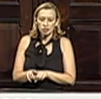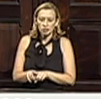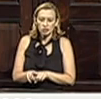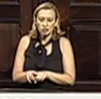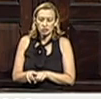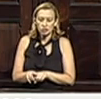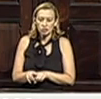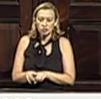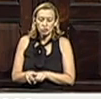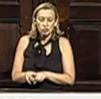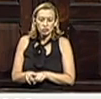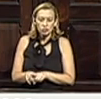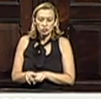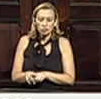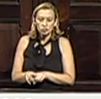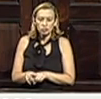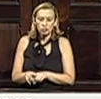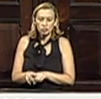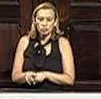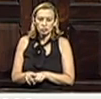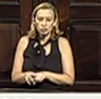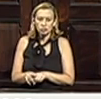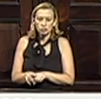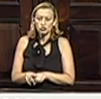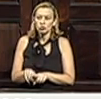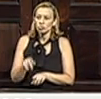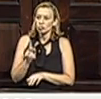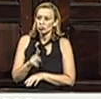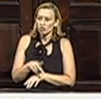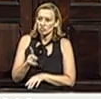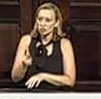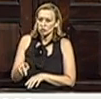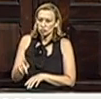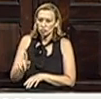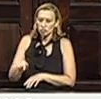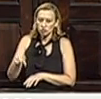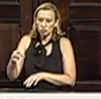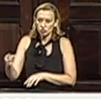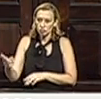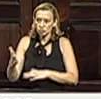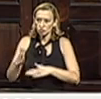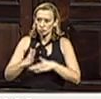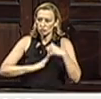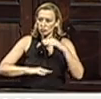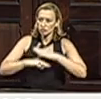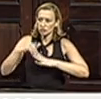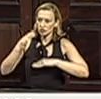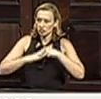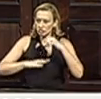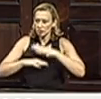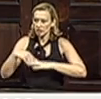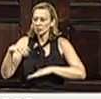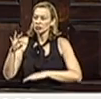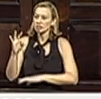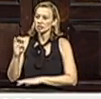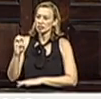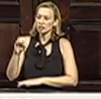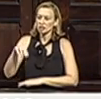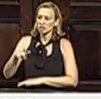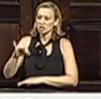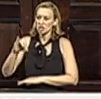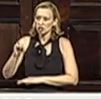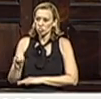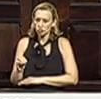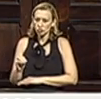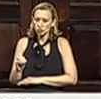locação de veículo, excetuando os permissionários autônomos que possuem motorista auxiliar, técnico de